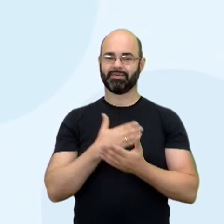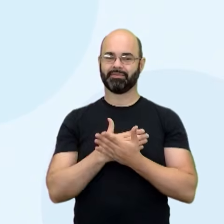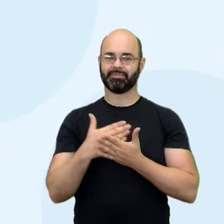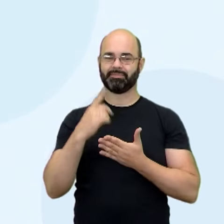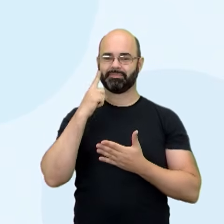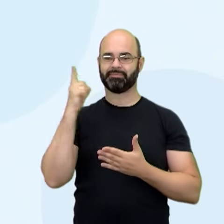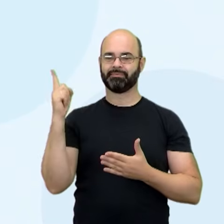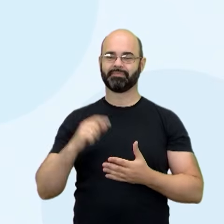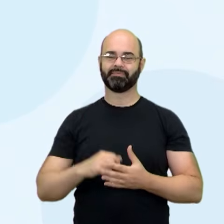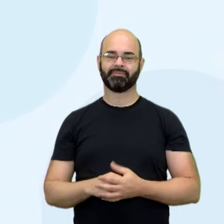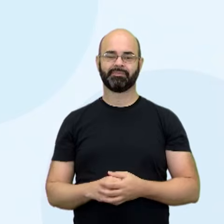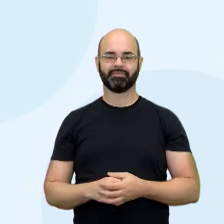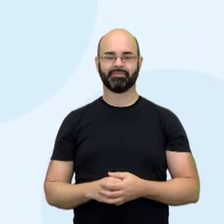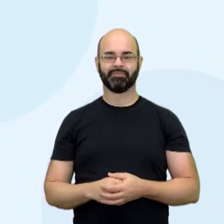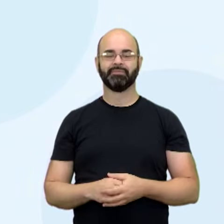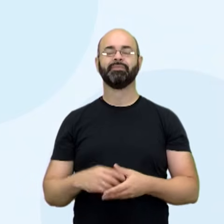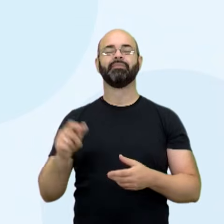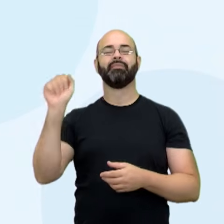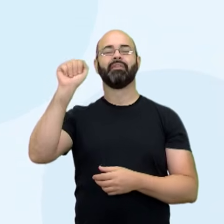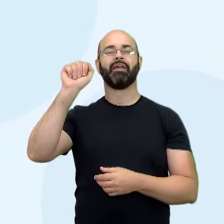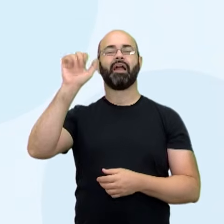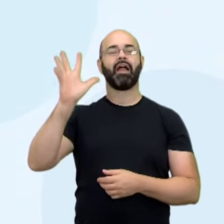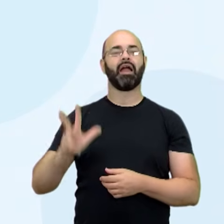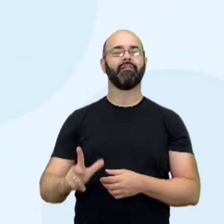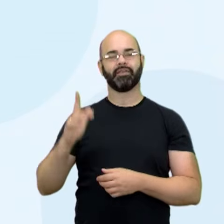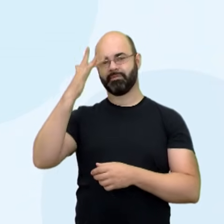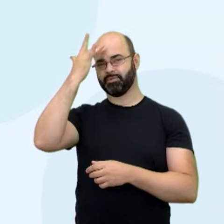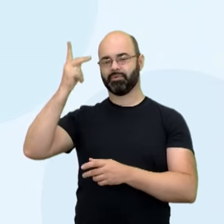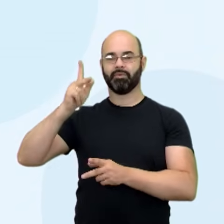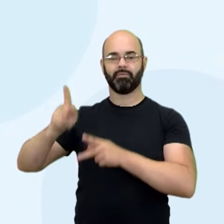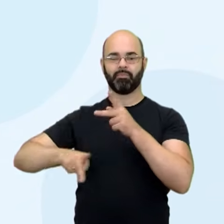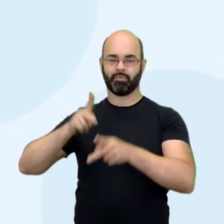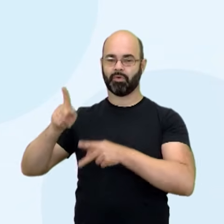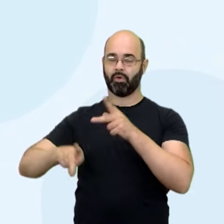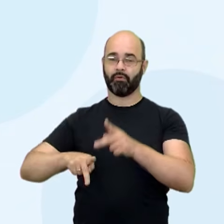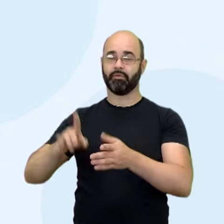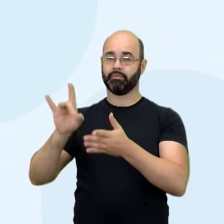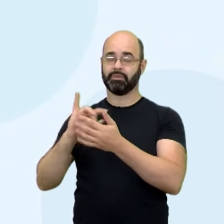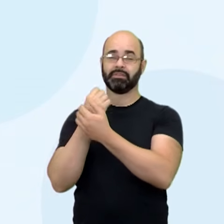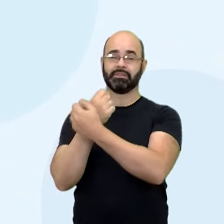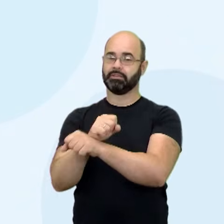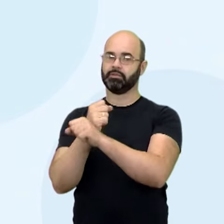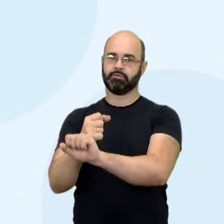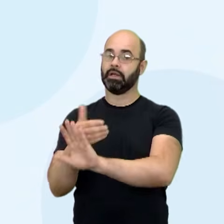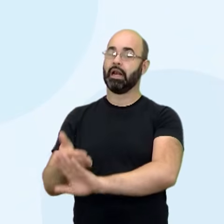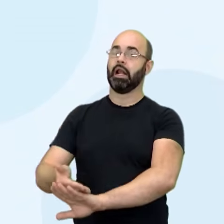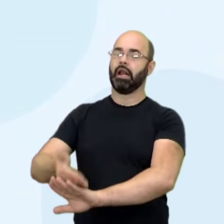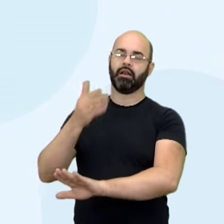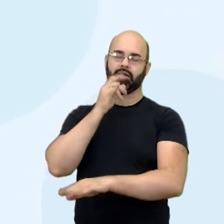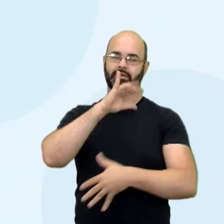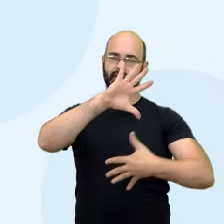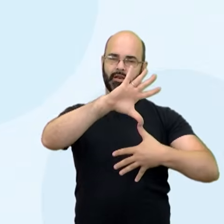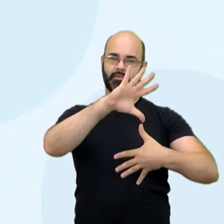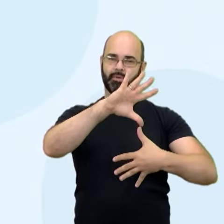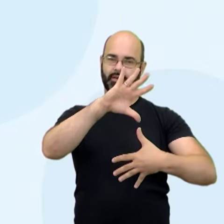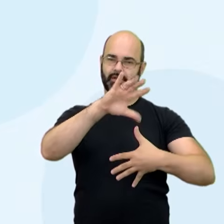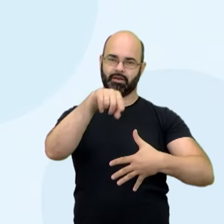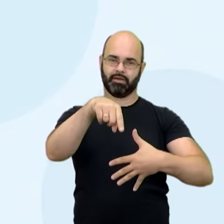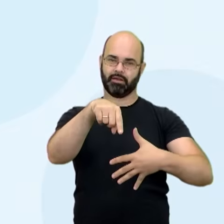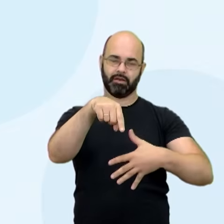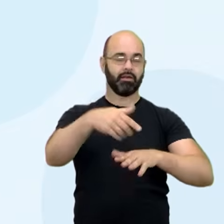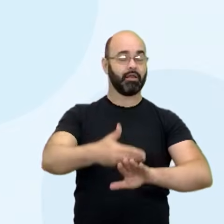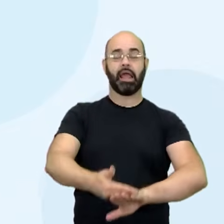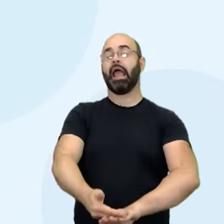ver? A história dos povos africanos começa muito antes da escravização nas Américas. Então, a gente tem uma